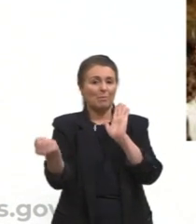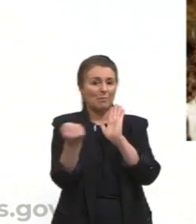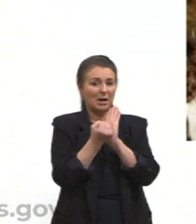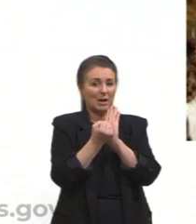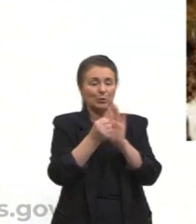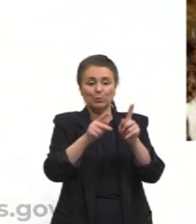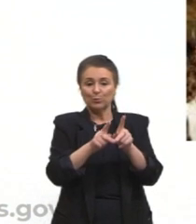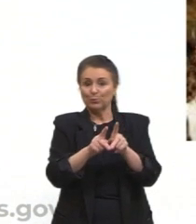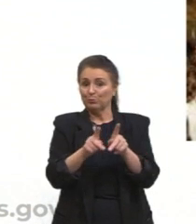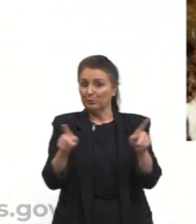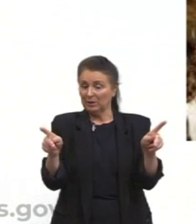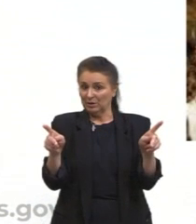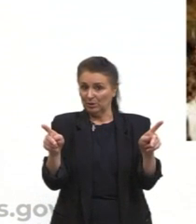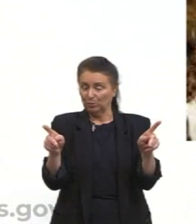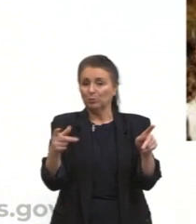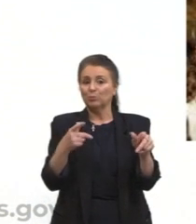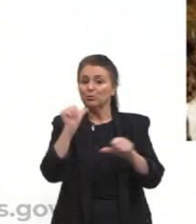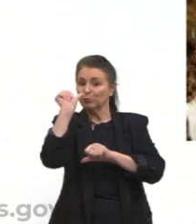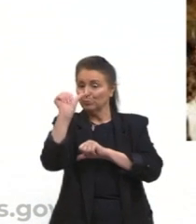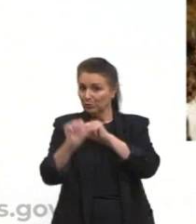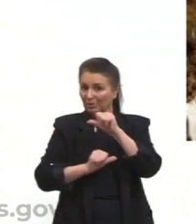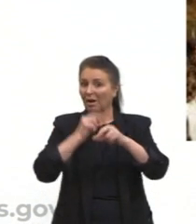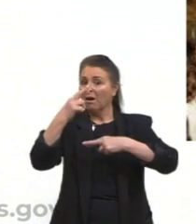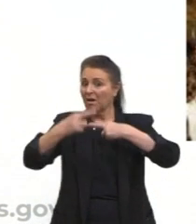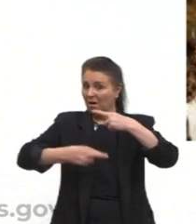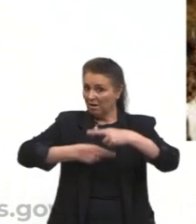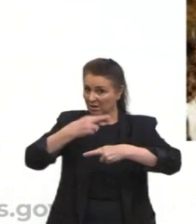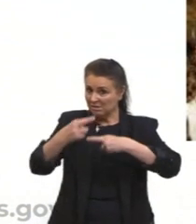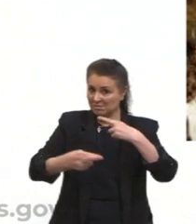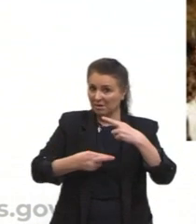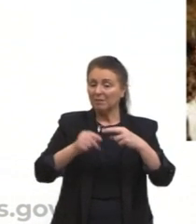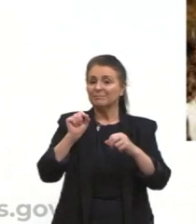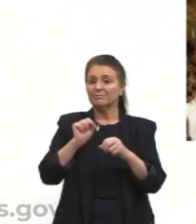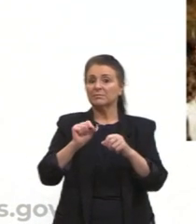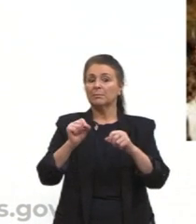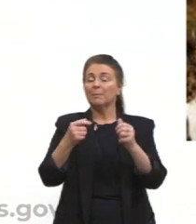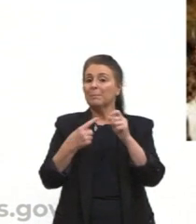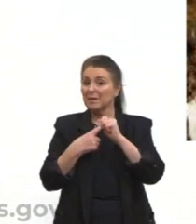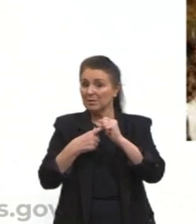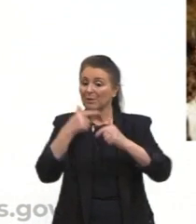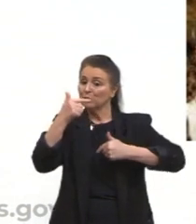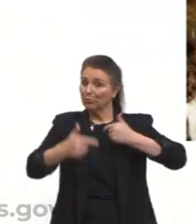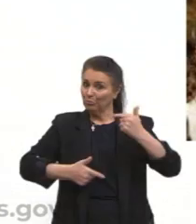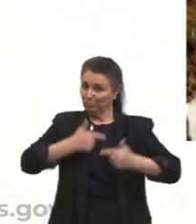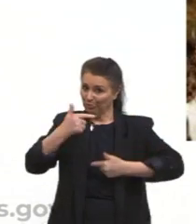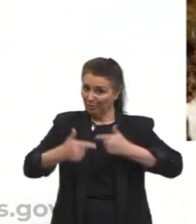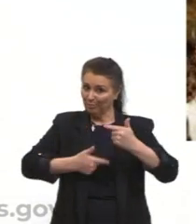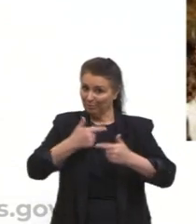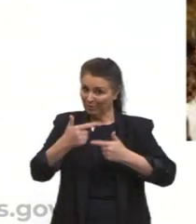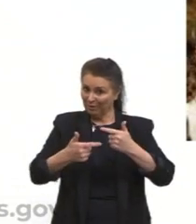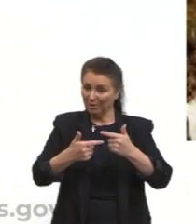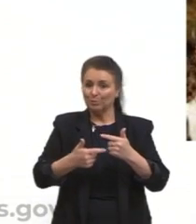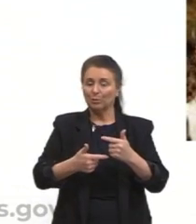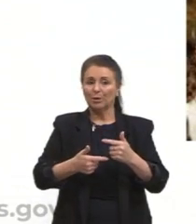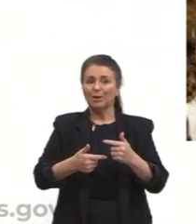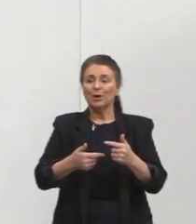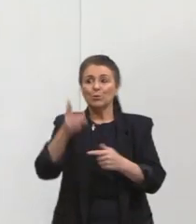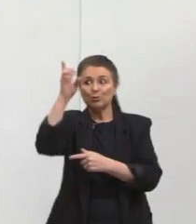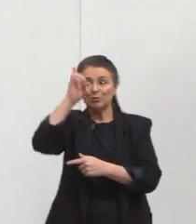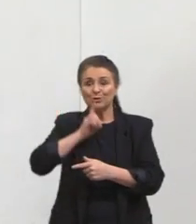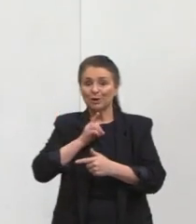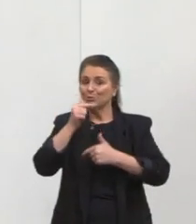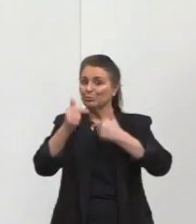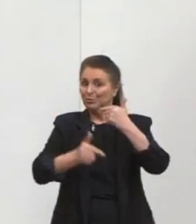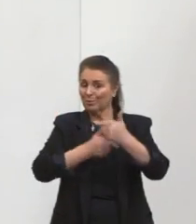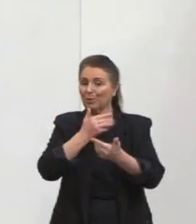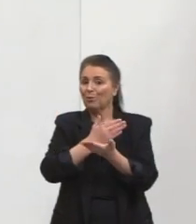um período de reformas né sobretudo da reforma trabalhista onde é questões de direitos trabalhistas